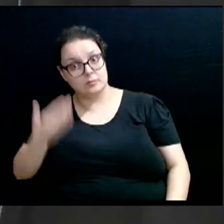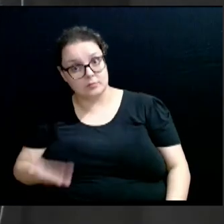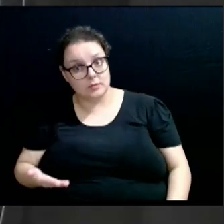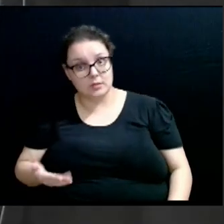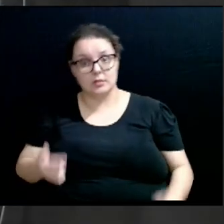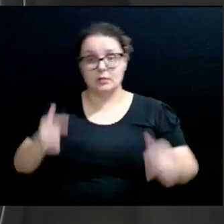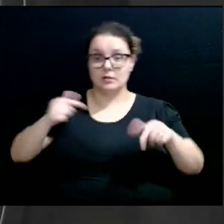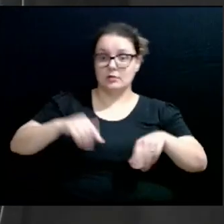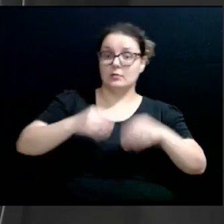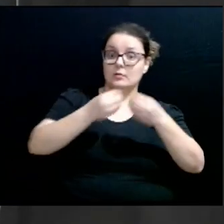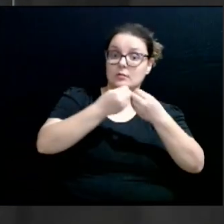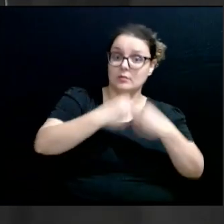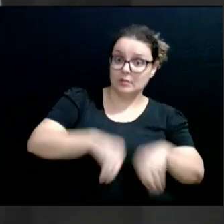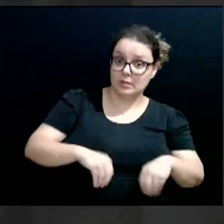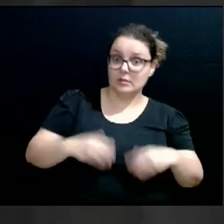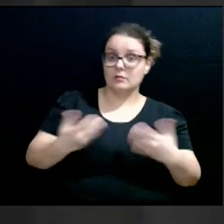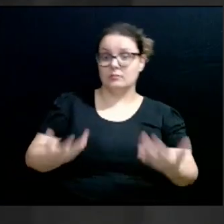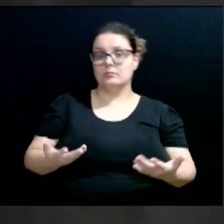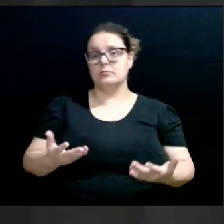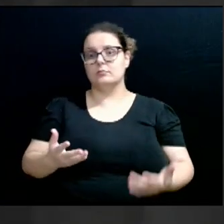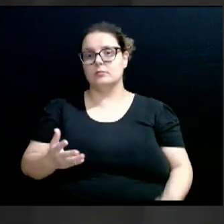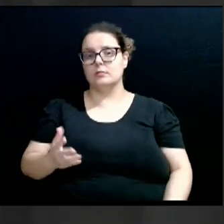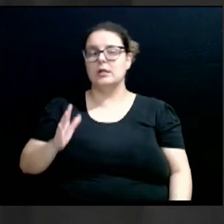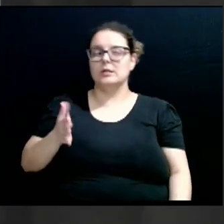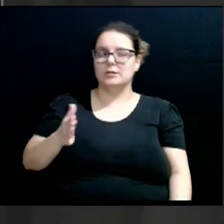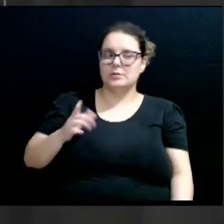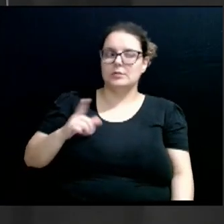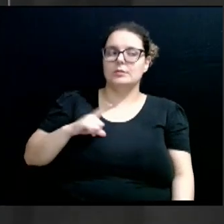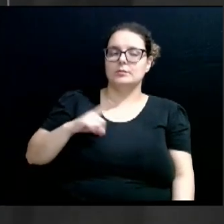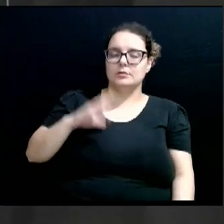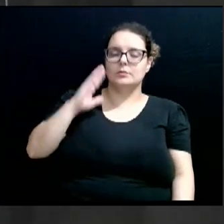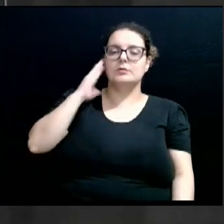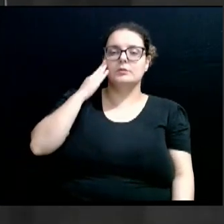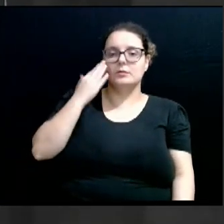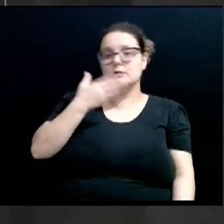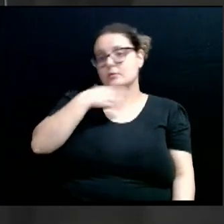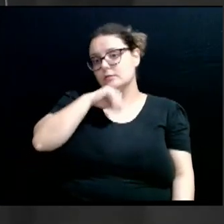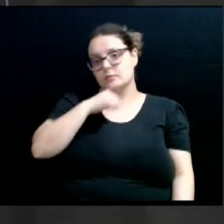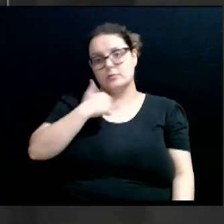precarizado. Eu já tinha entendido, e que meus pais não iriam conseguir me dar